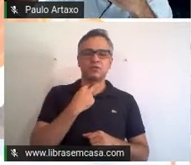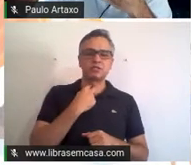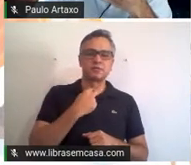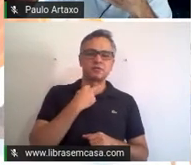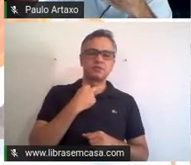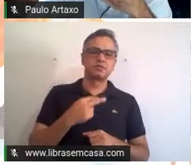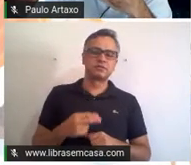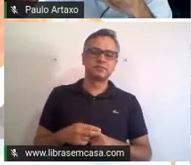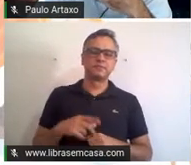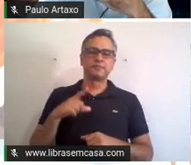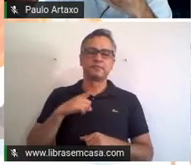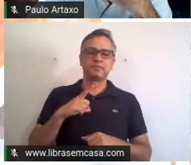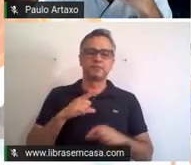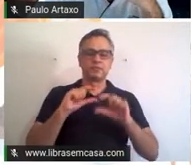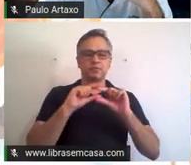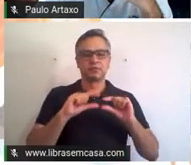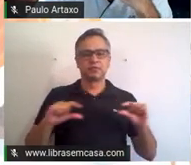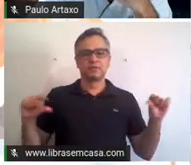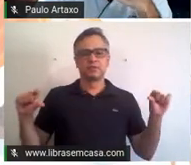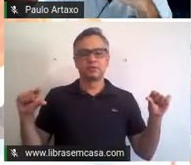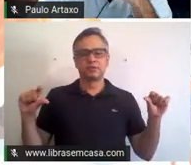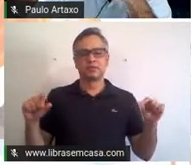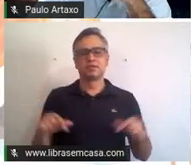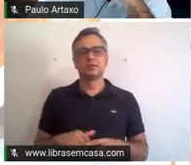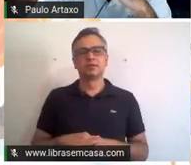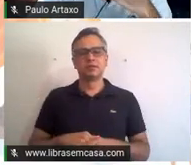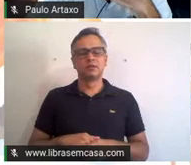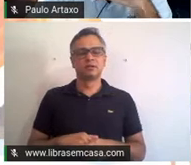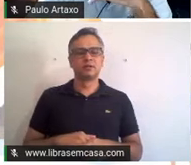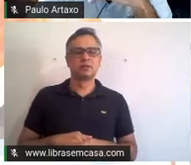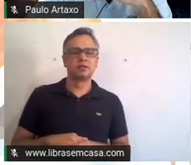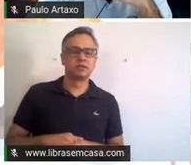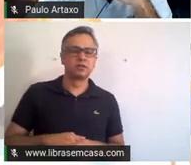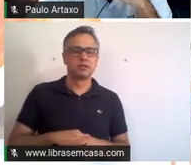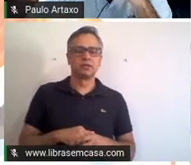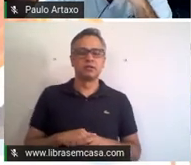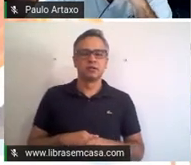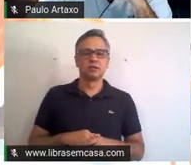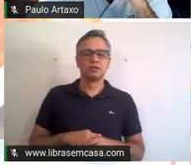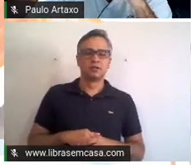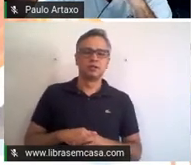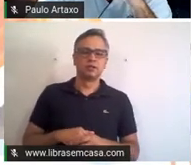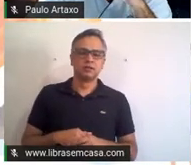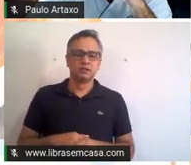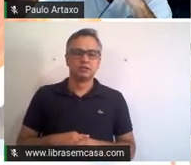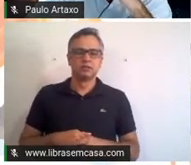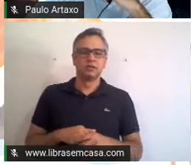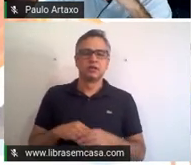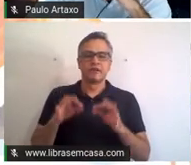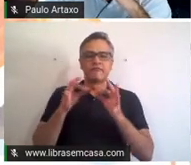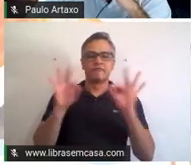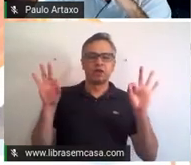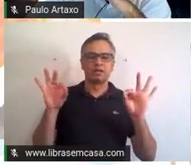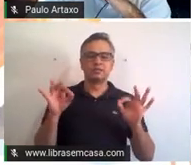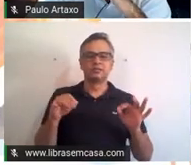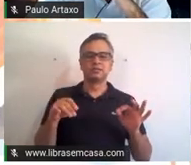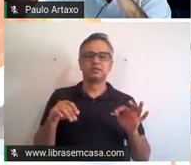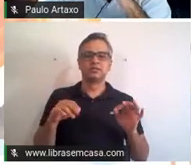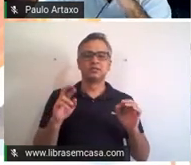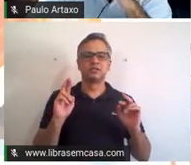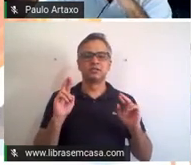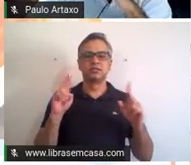por pessoas tão, assim, diferentes do espectro político econômico, né, que é o